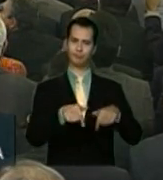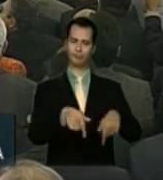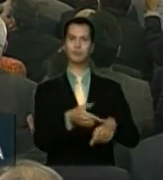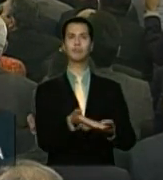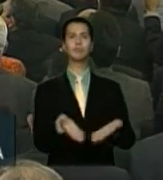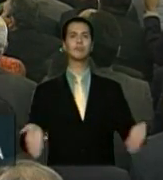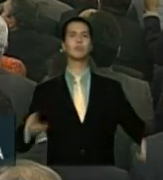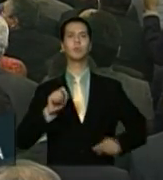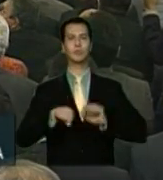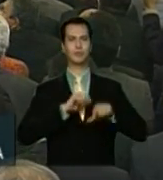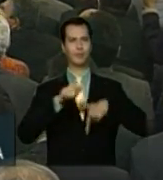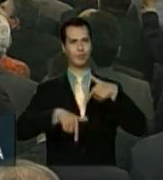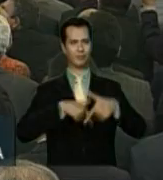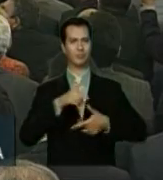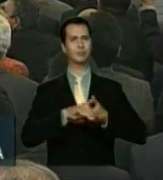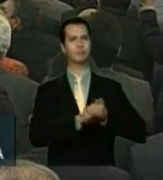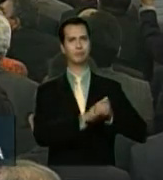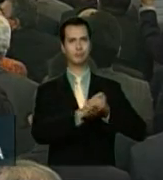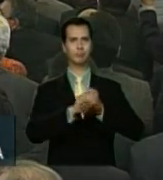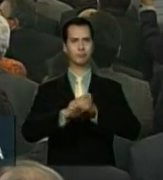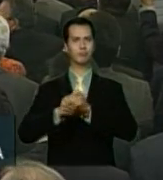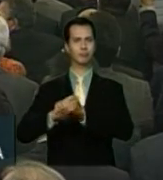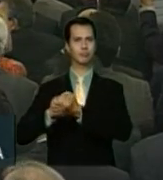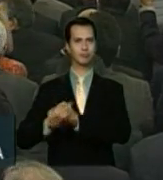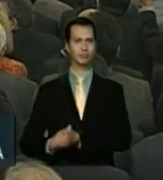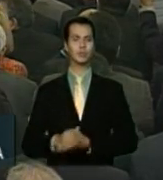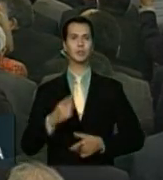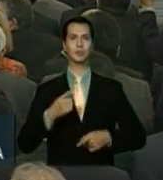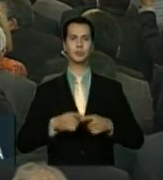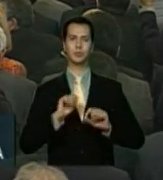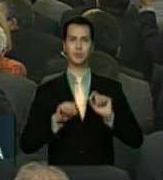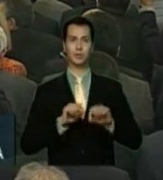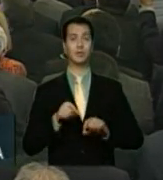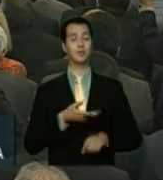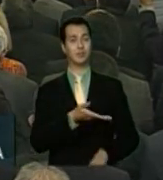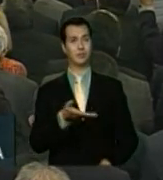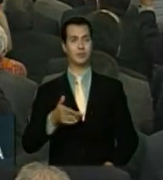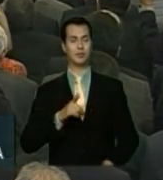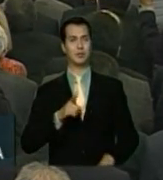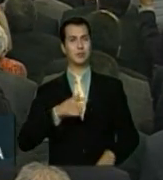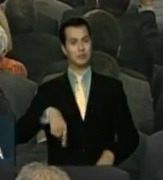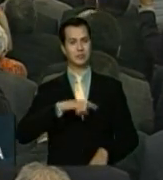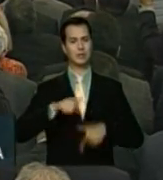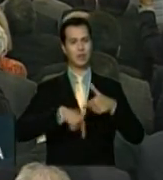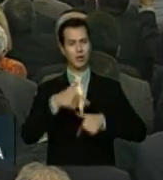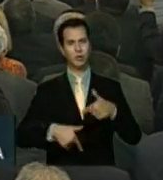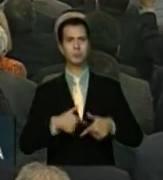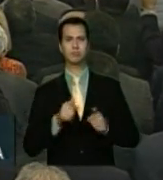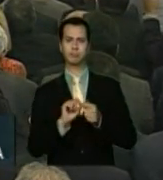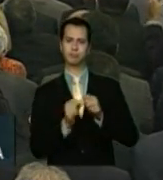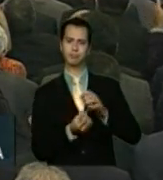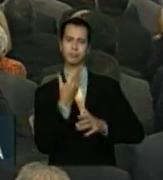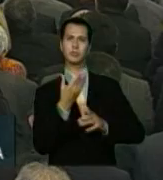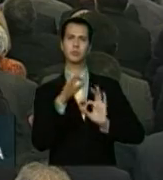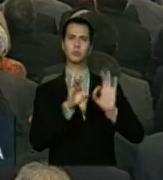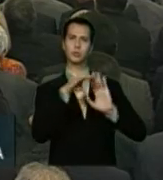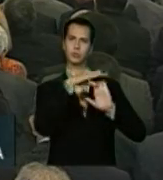para que esse programa focado nas crianças de zero a 6 anos fosse